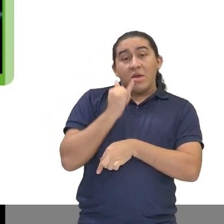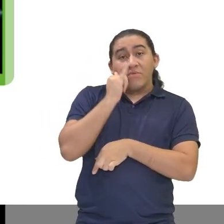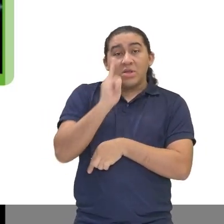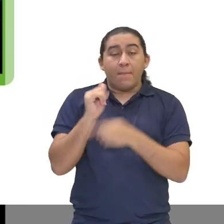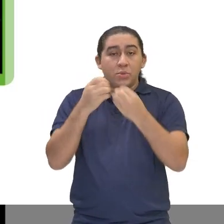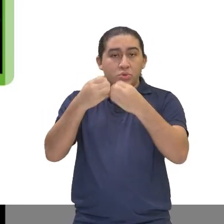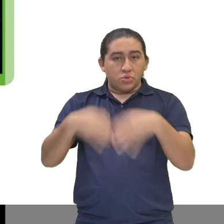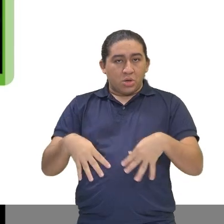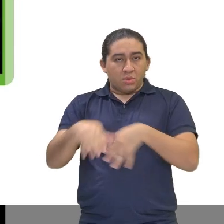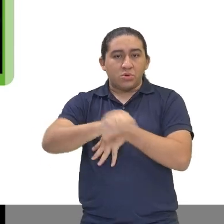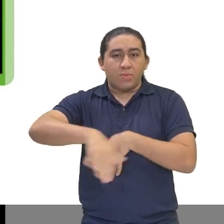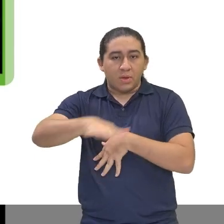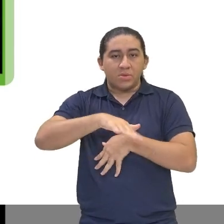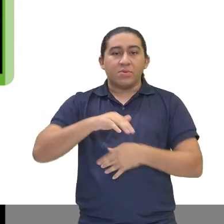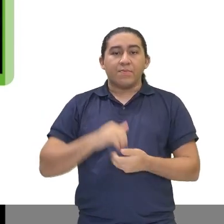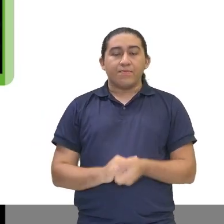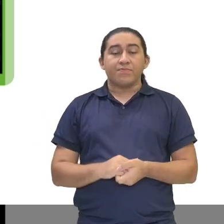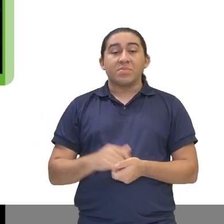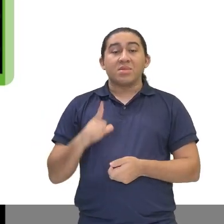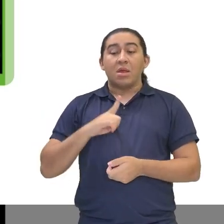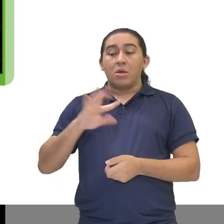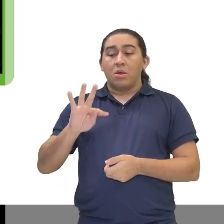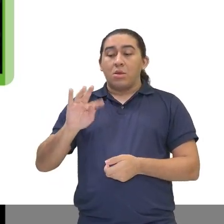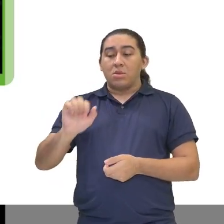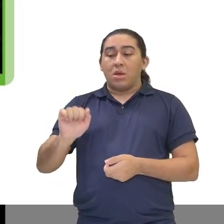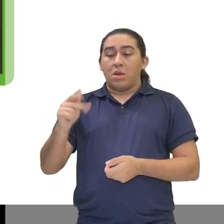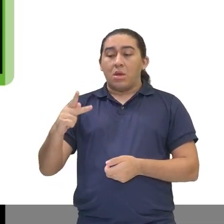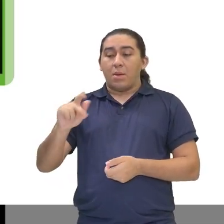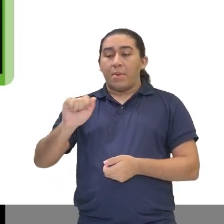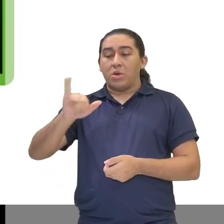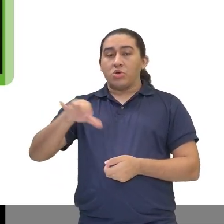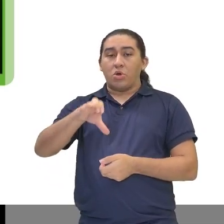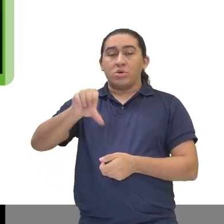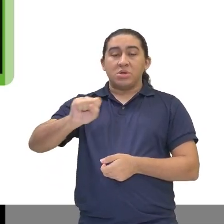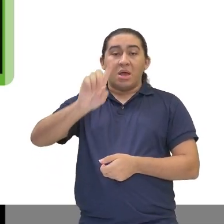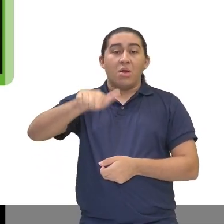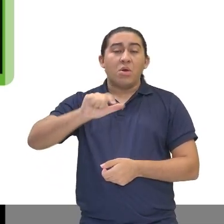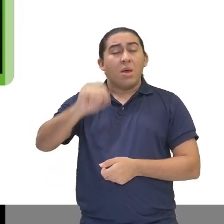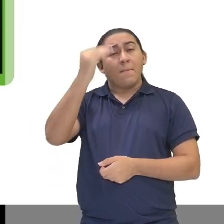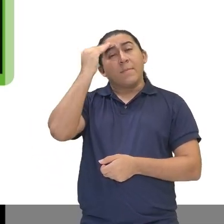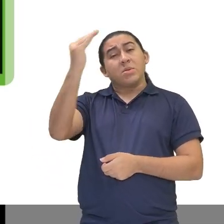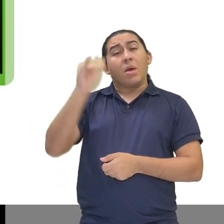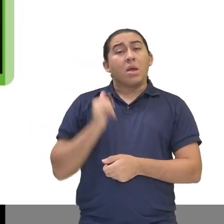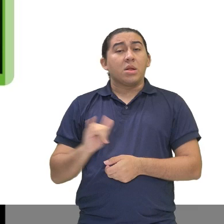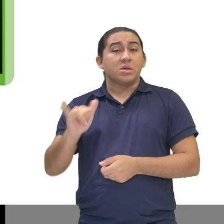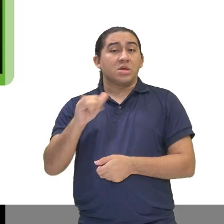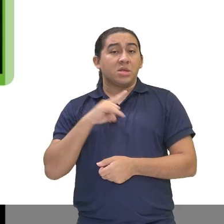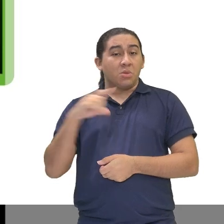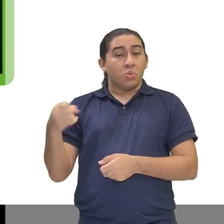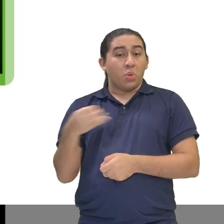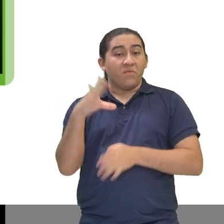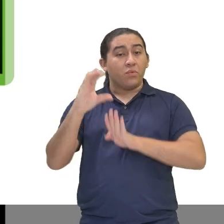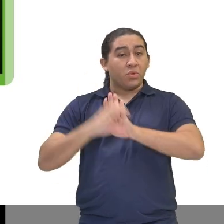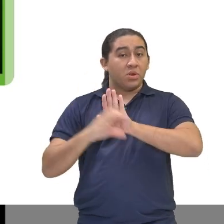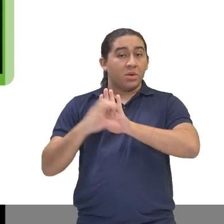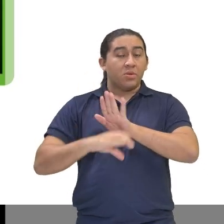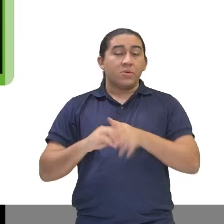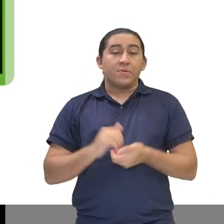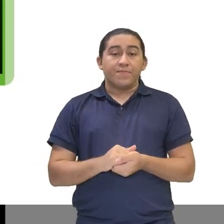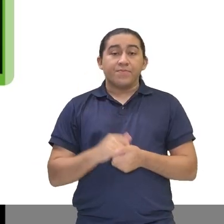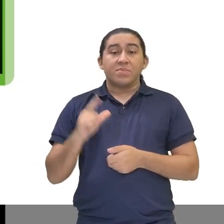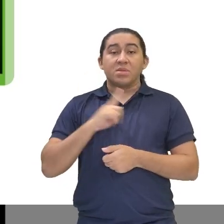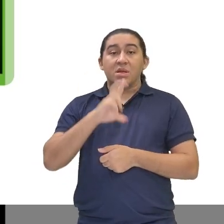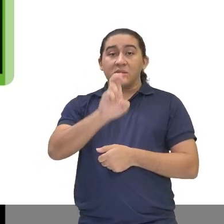ambiental. O complexo hidrelétrico de Tapajós é um dos grandes empreendimentos de geração de energia com esse novo conceito. Ele será formado por